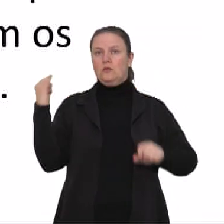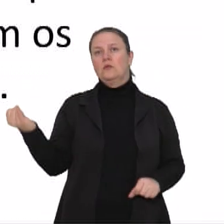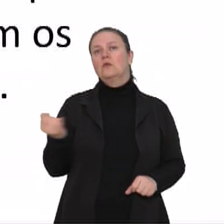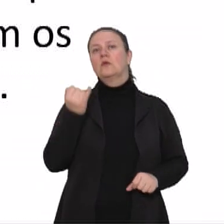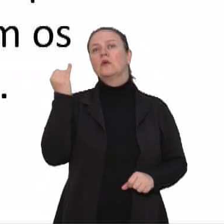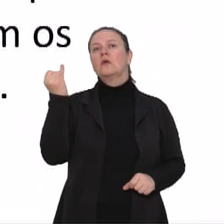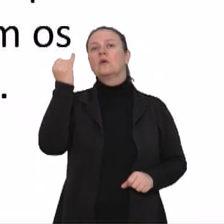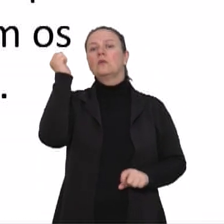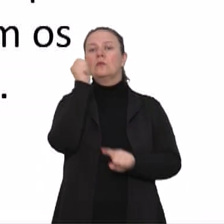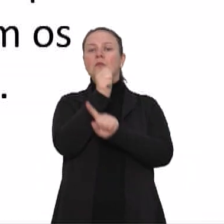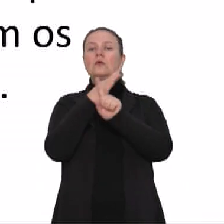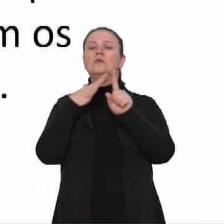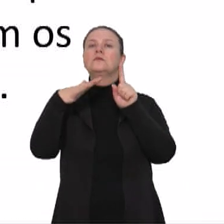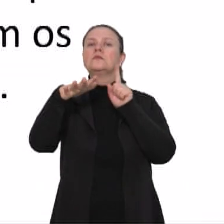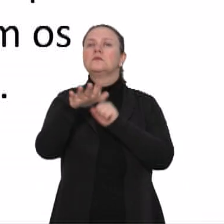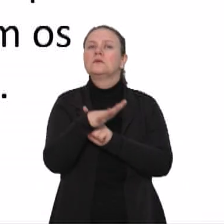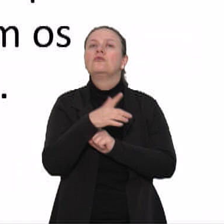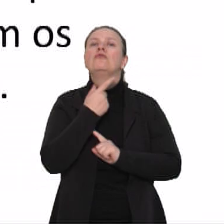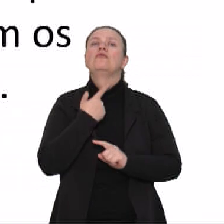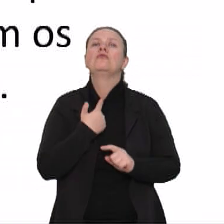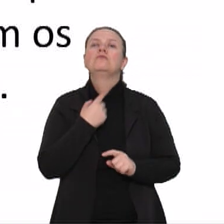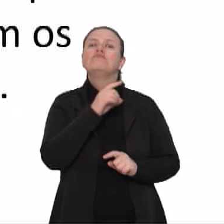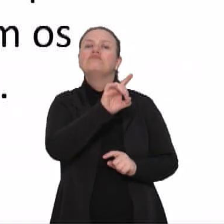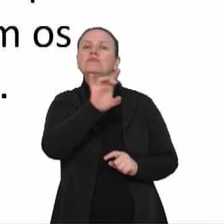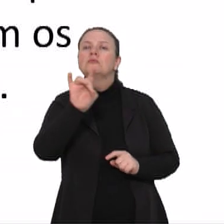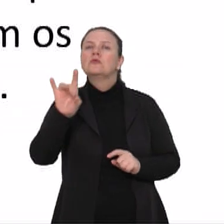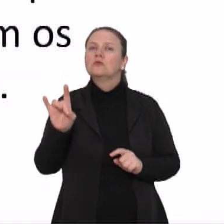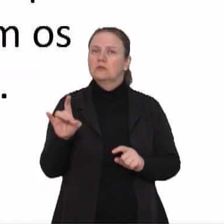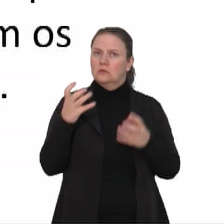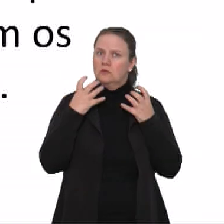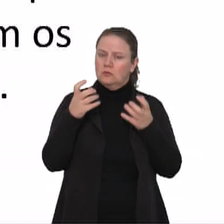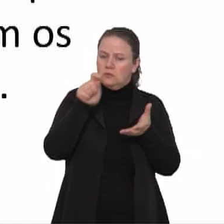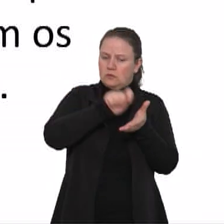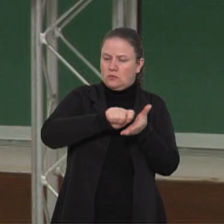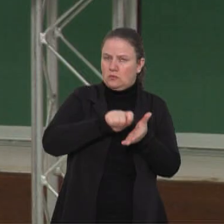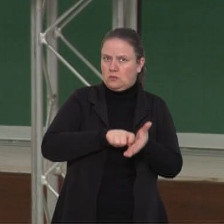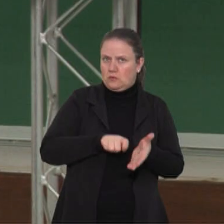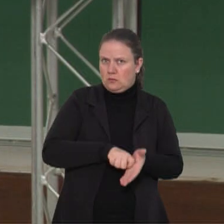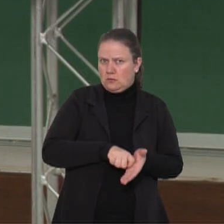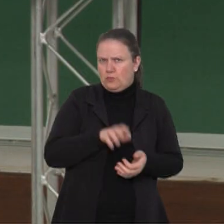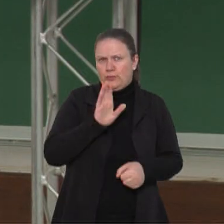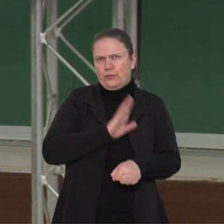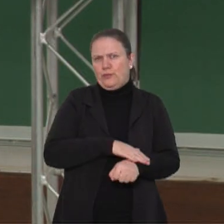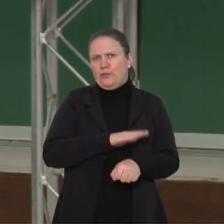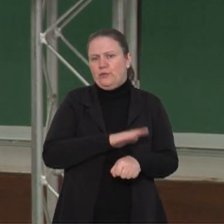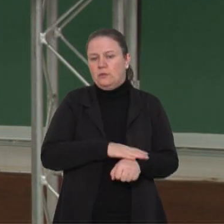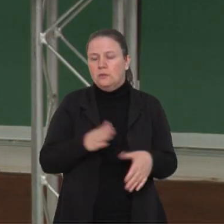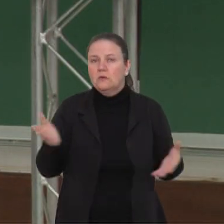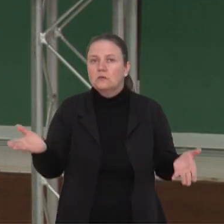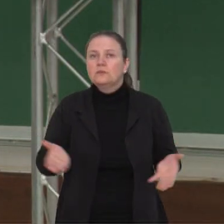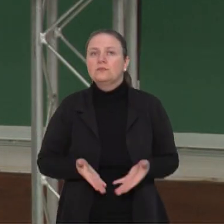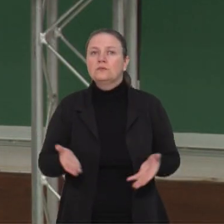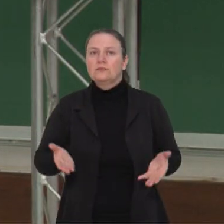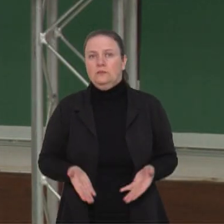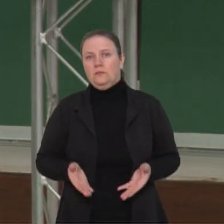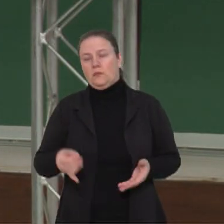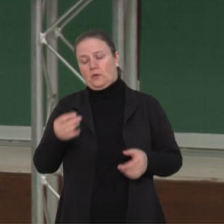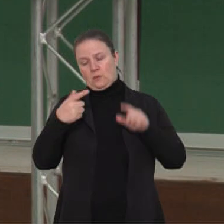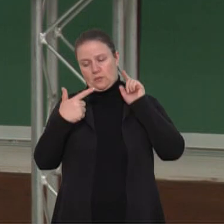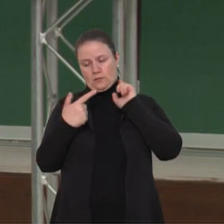qual você deseja escrever. Sobre o que você quer escrever neste momento, né? É sobre a